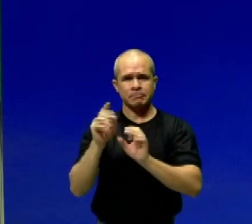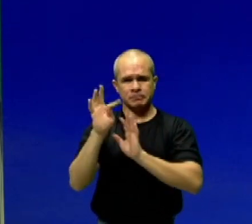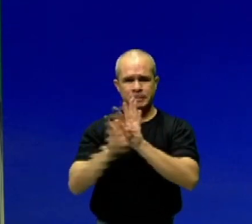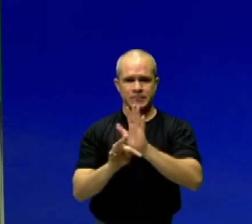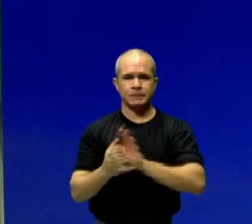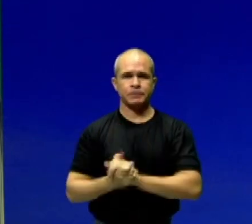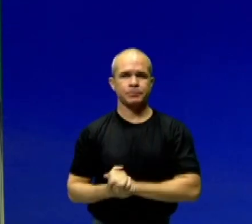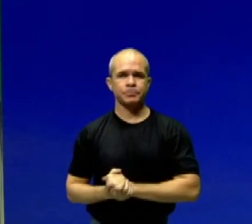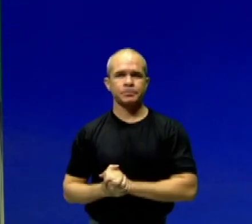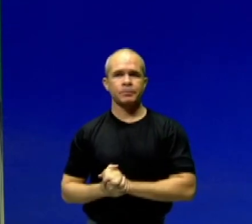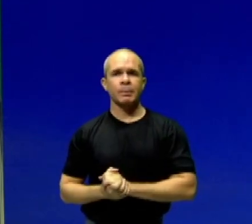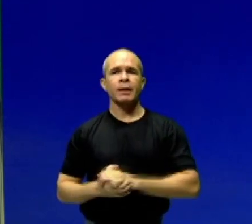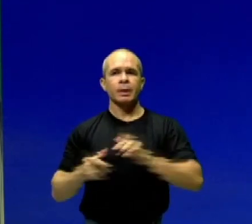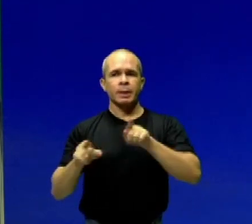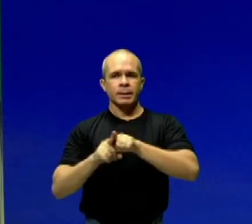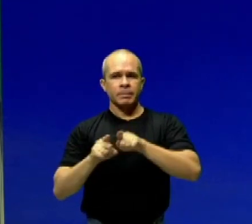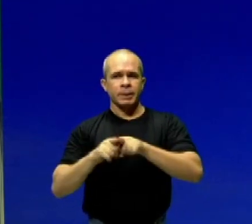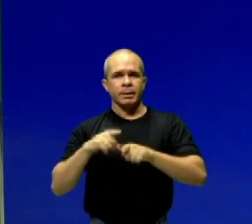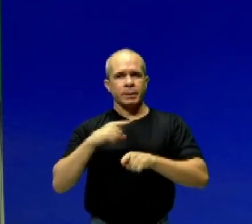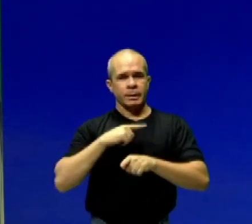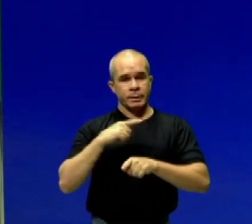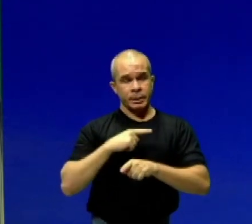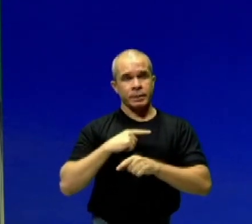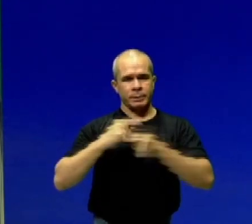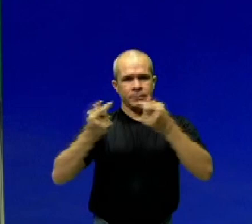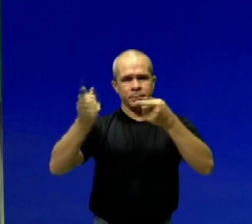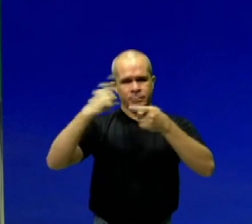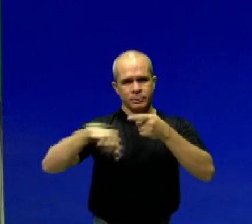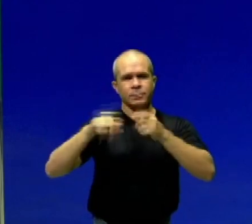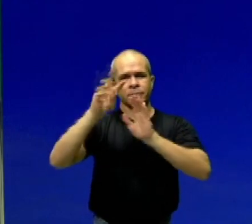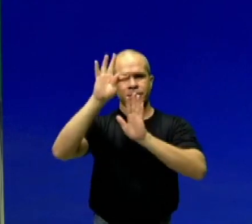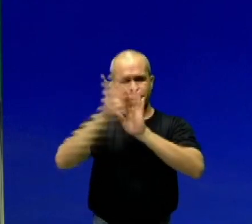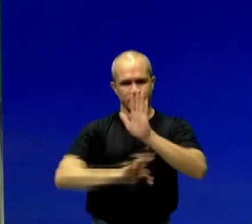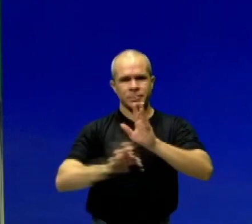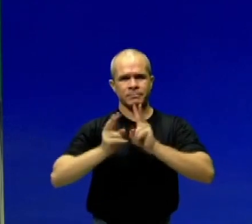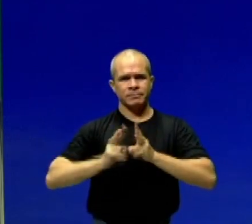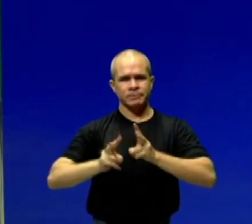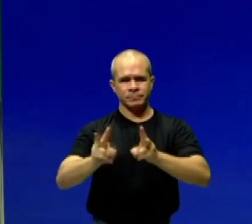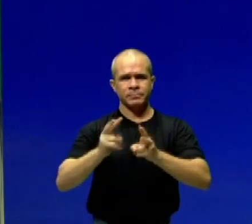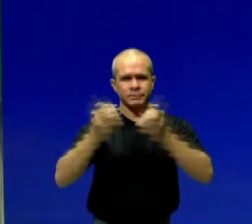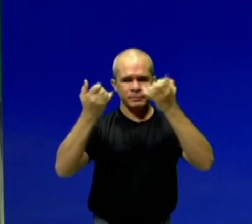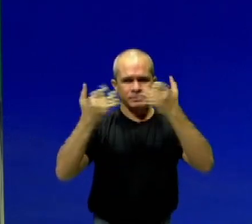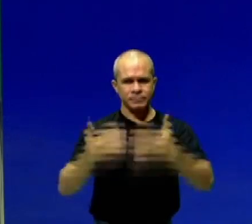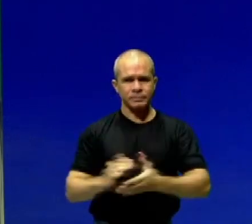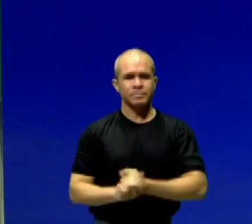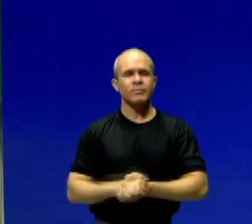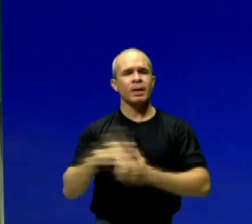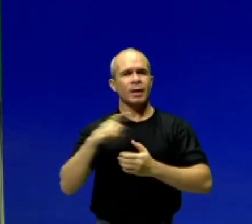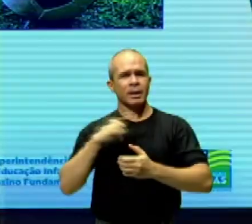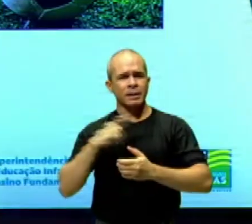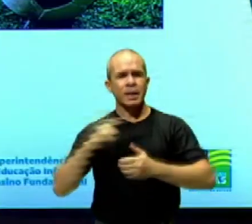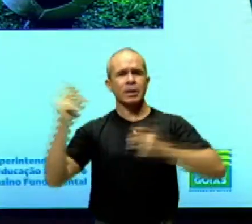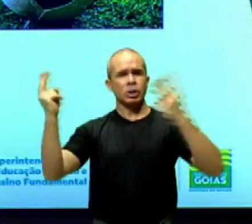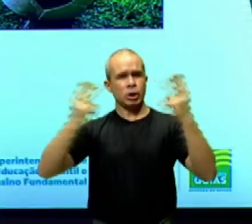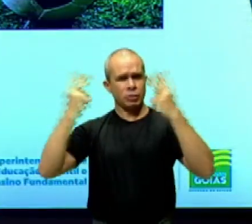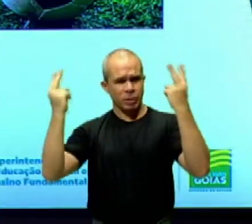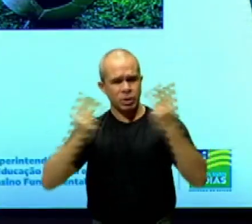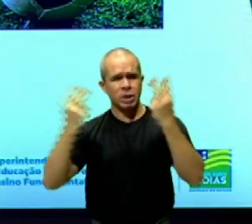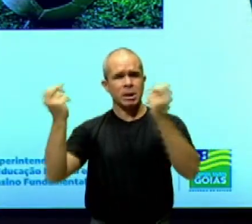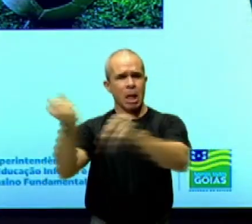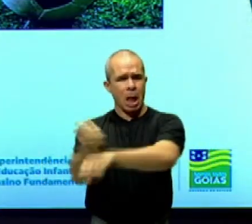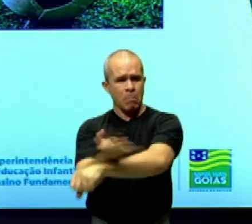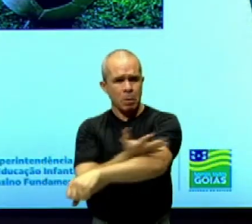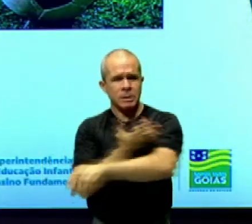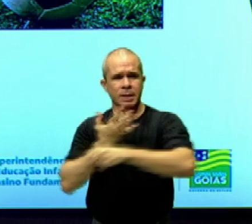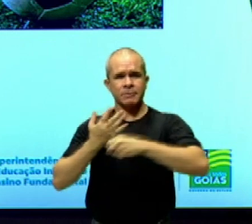Ok? But besides the emotions of joy, triumph, joy, se divertir, triumph, and the